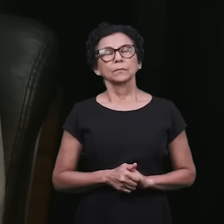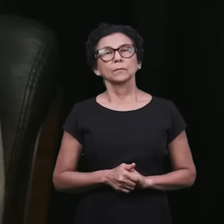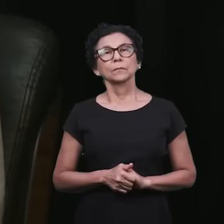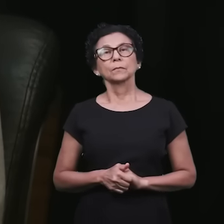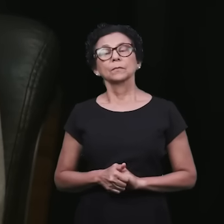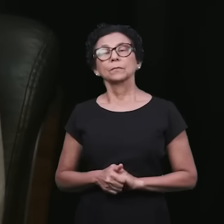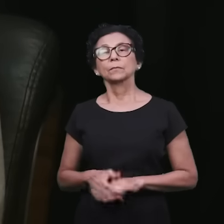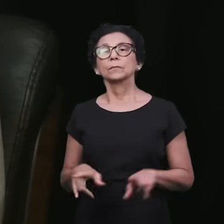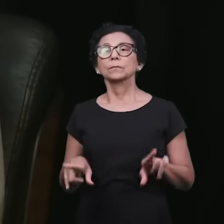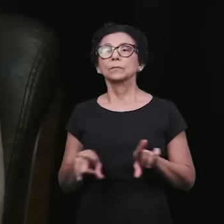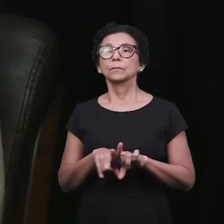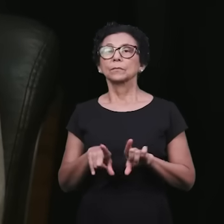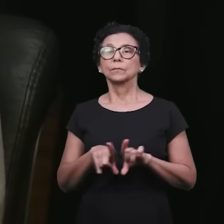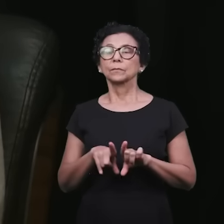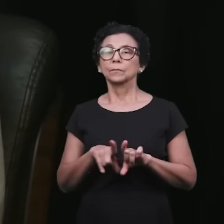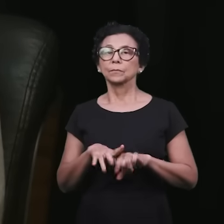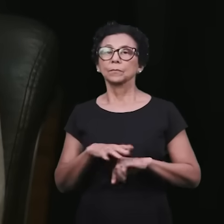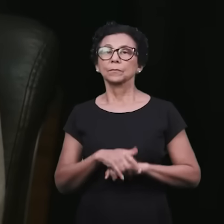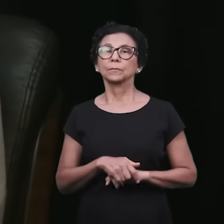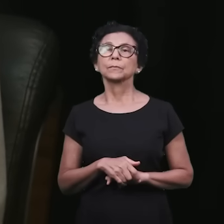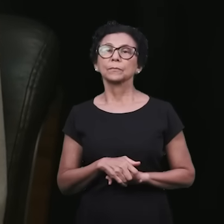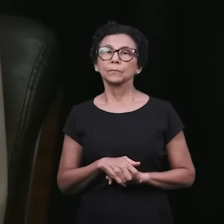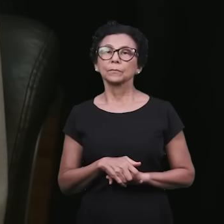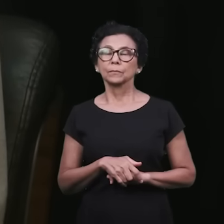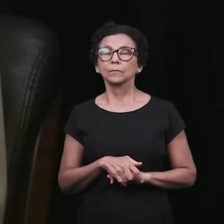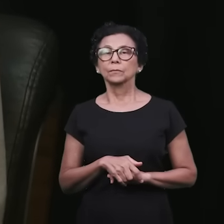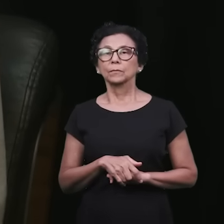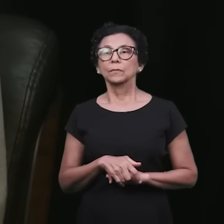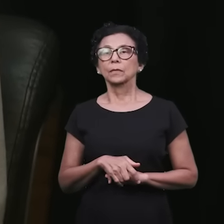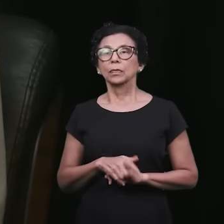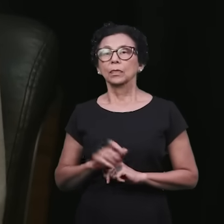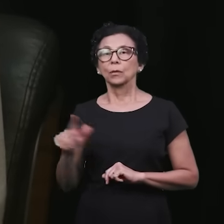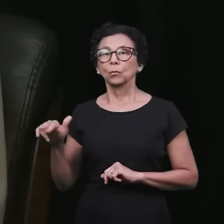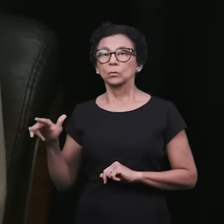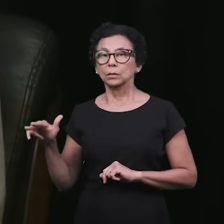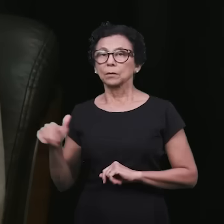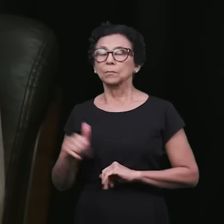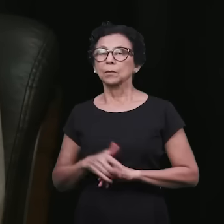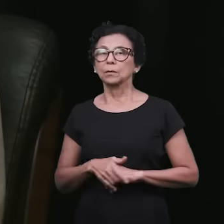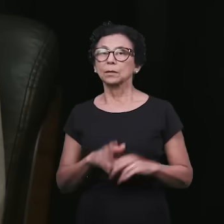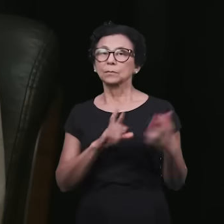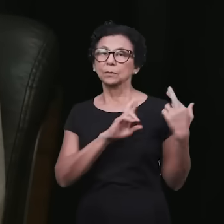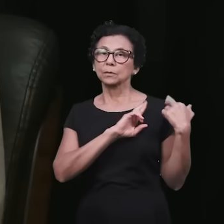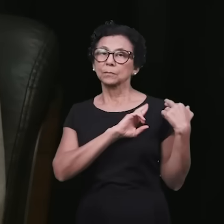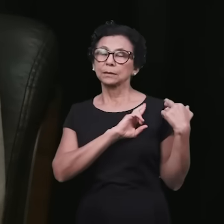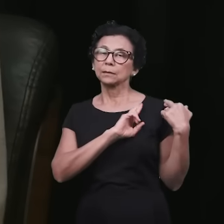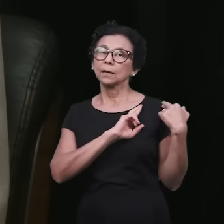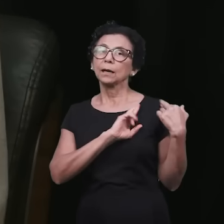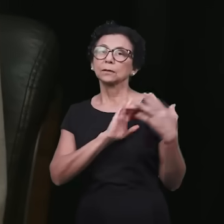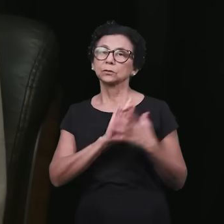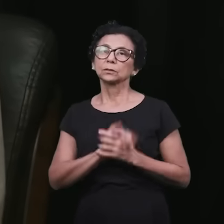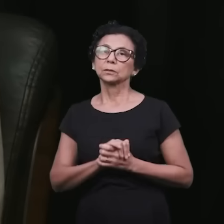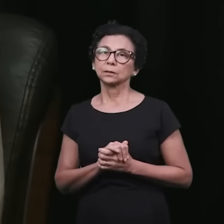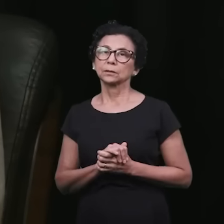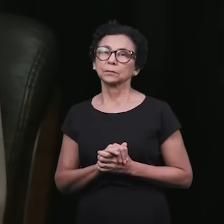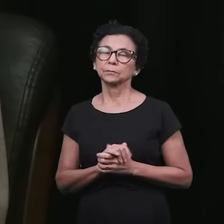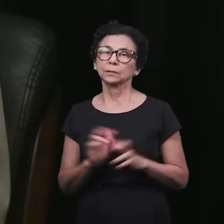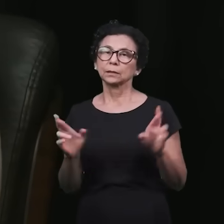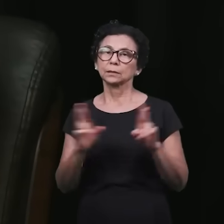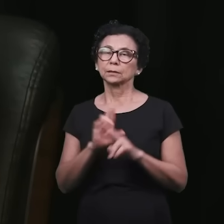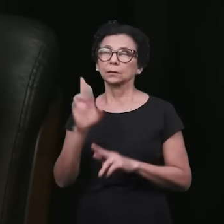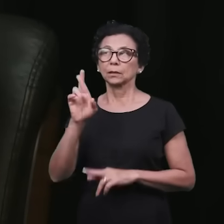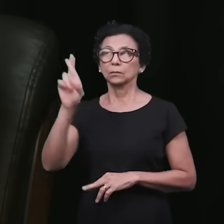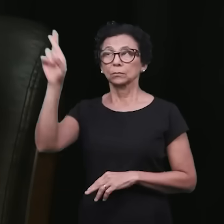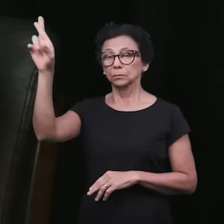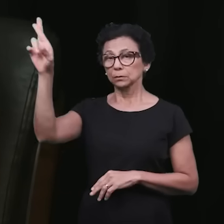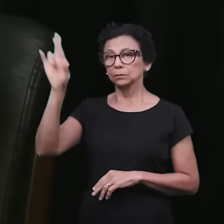os deveres da ovelha com relação ao Senhor. Então é importante nós entendermos que